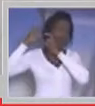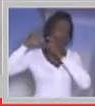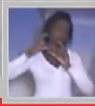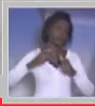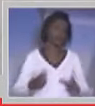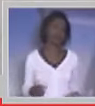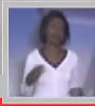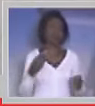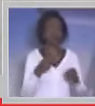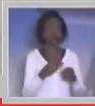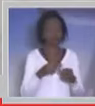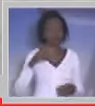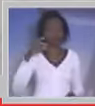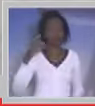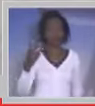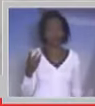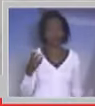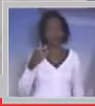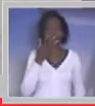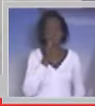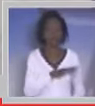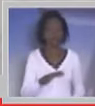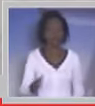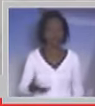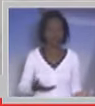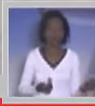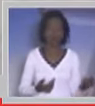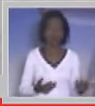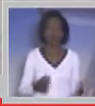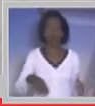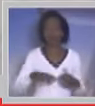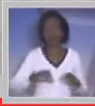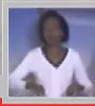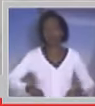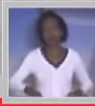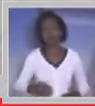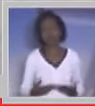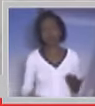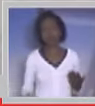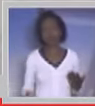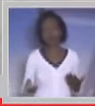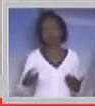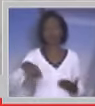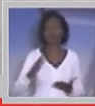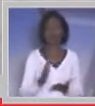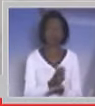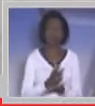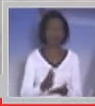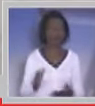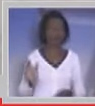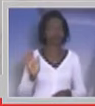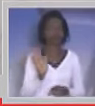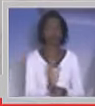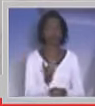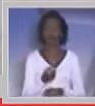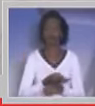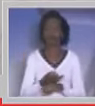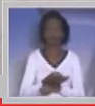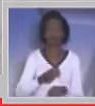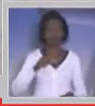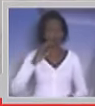e as nossas crianças e adolescentes estão nós vamos tomar todas as providências cabíveis aqui para que essa